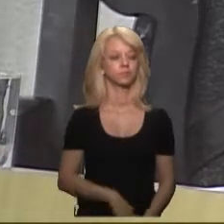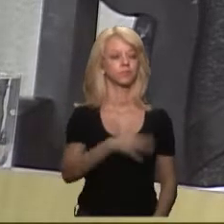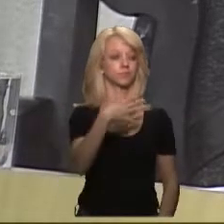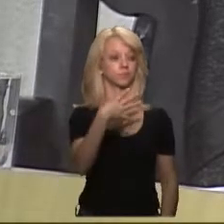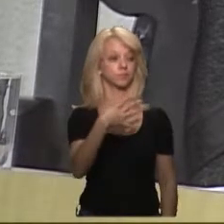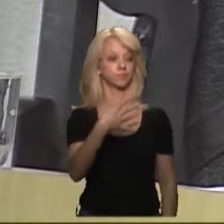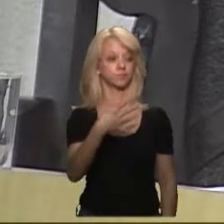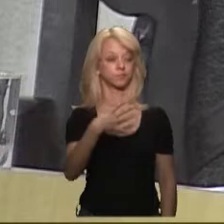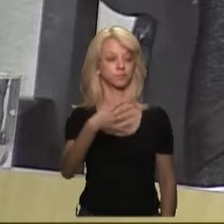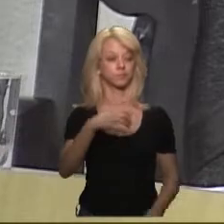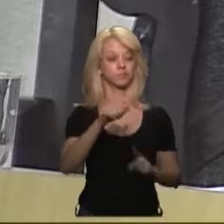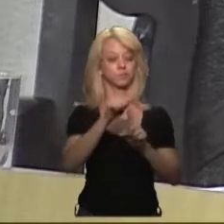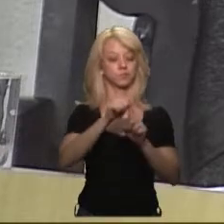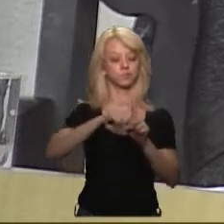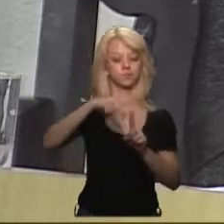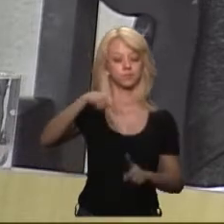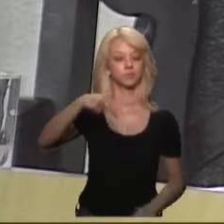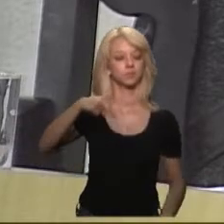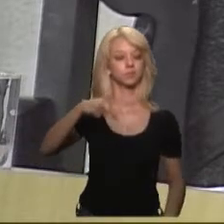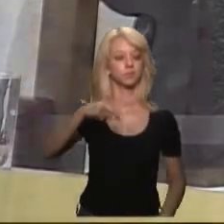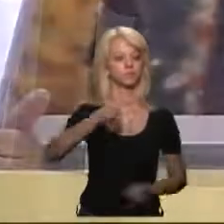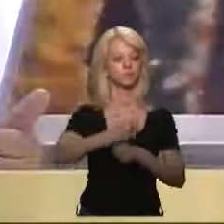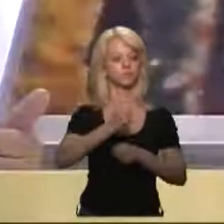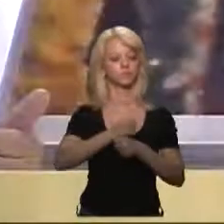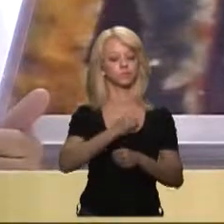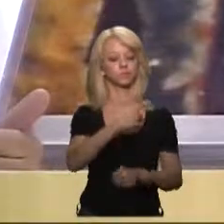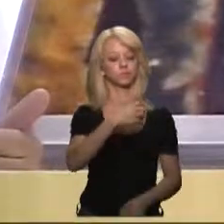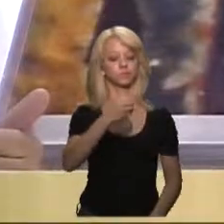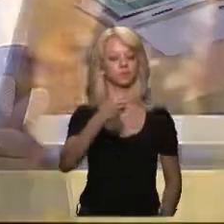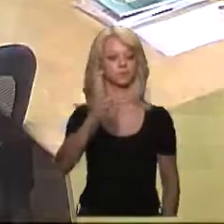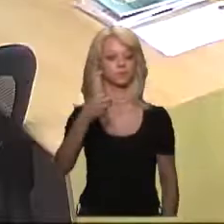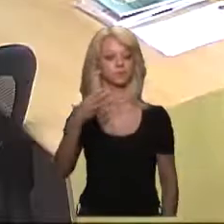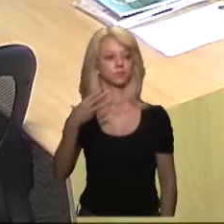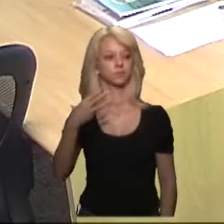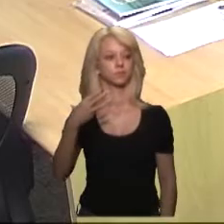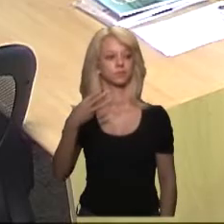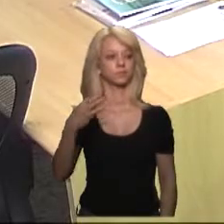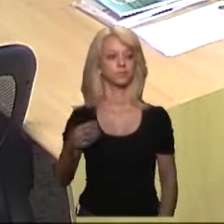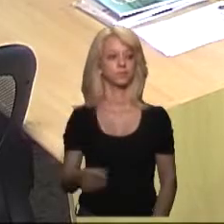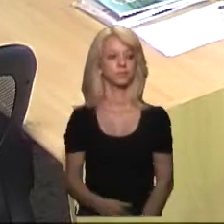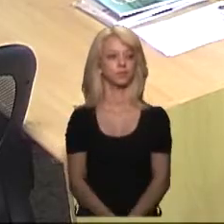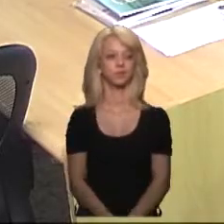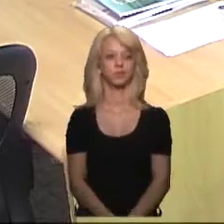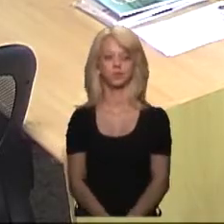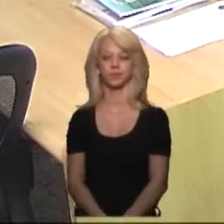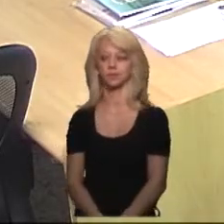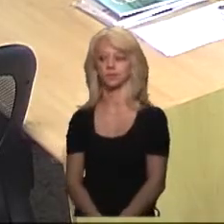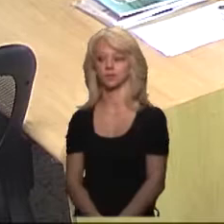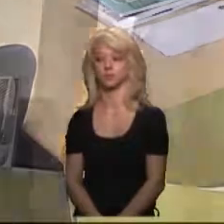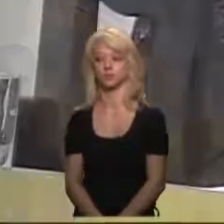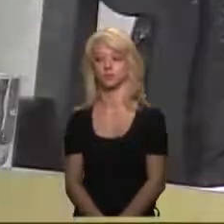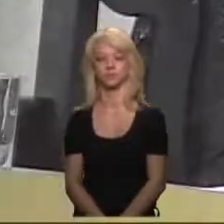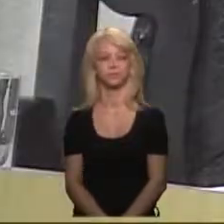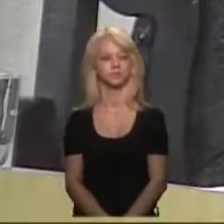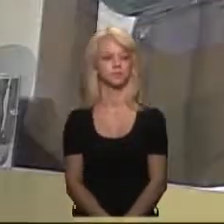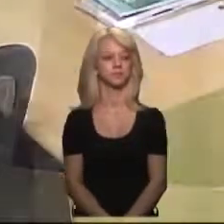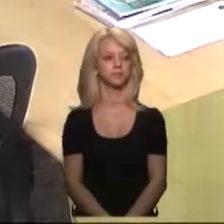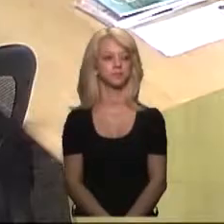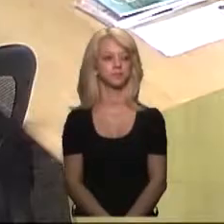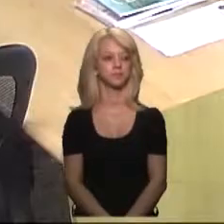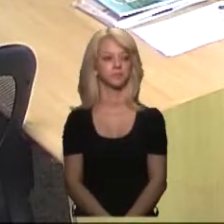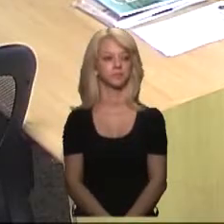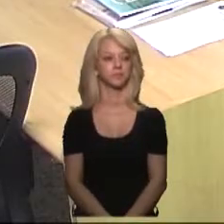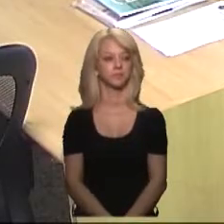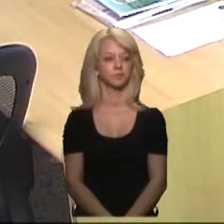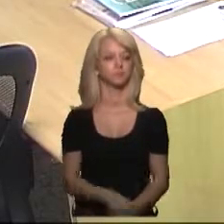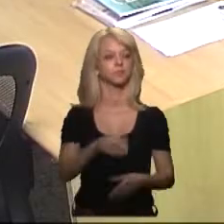novembro de 2013. Em votação, aprovado. Artigo 2º. Essa lei tem vigor na data de sua publicação. Em